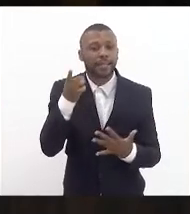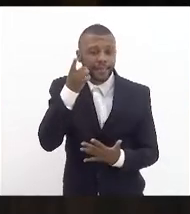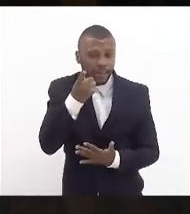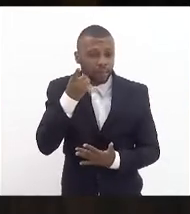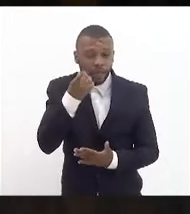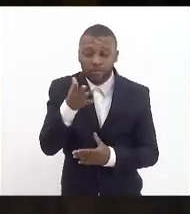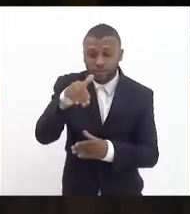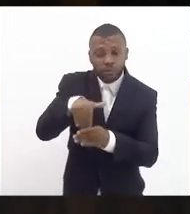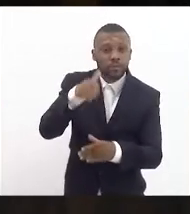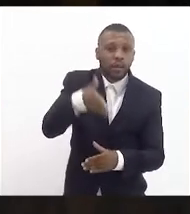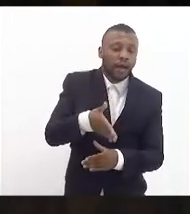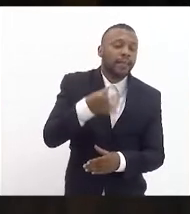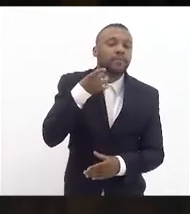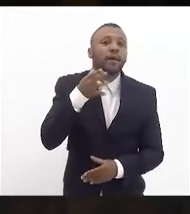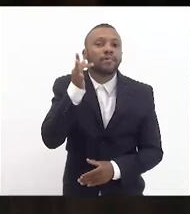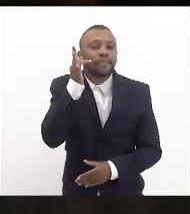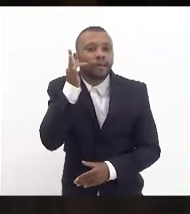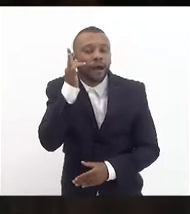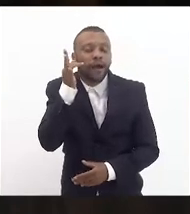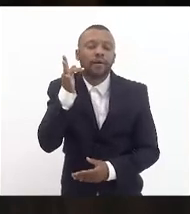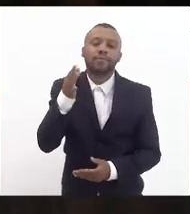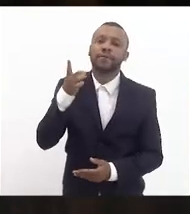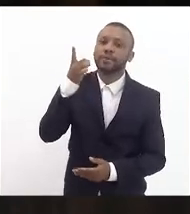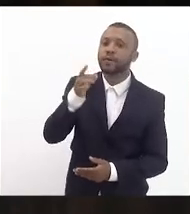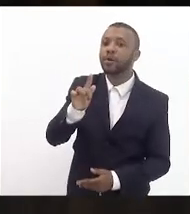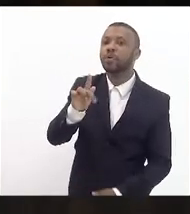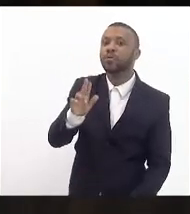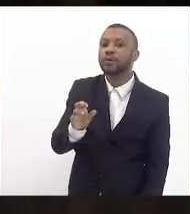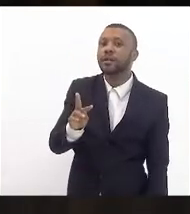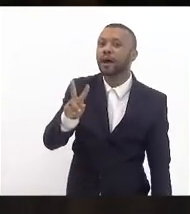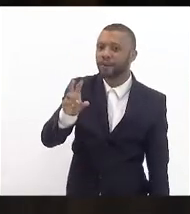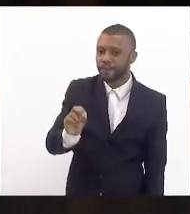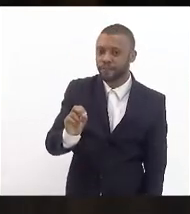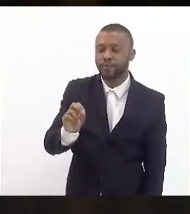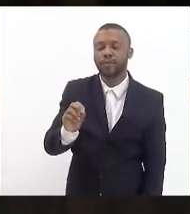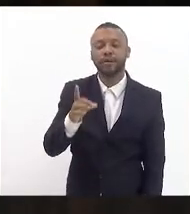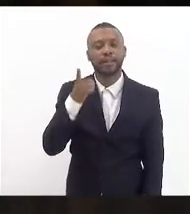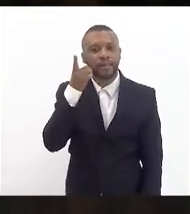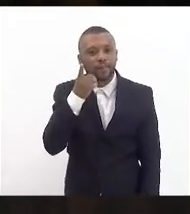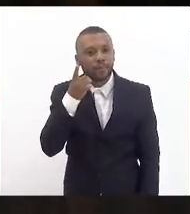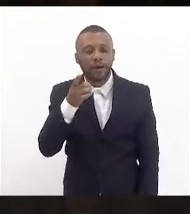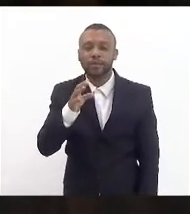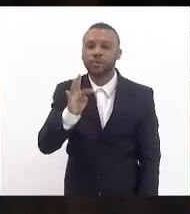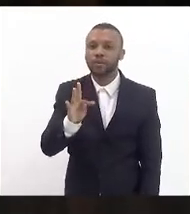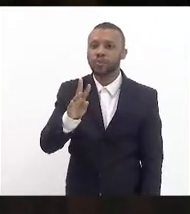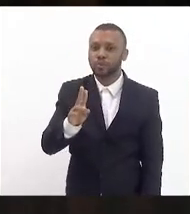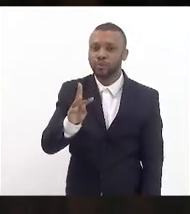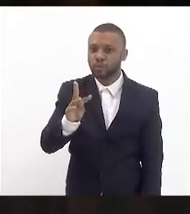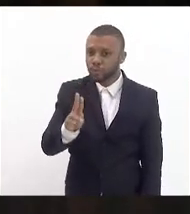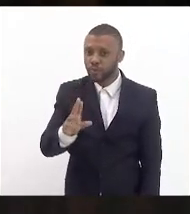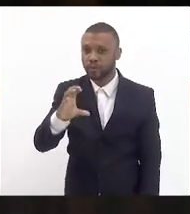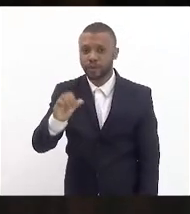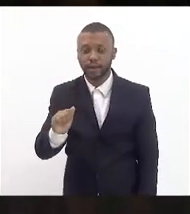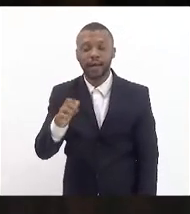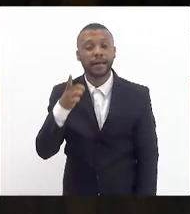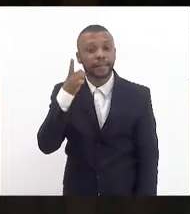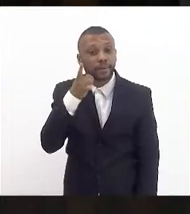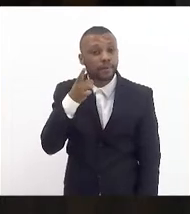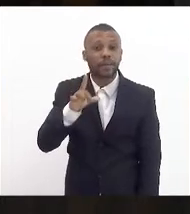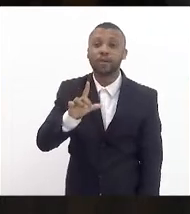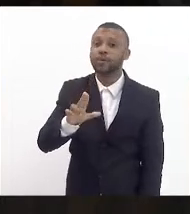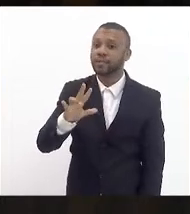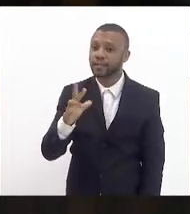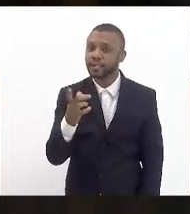Deputado Flávio Serafini, deputado Gustavo Schmidt, deputado Gustavo Tutuca, deputada Lucinha, deputado